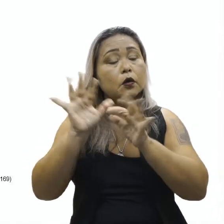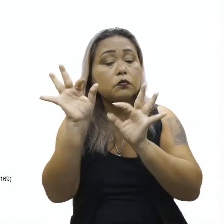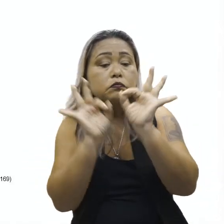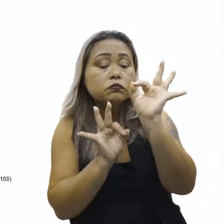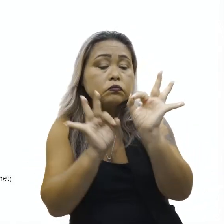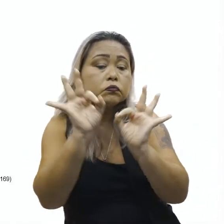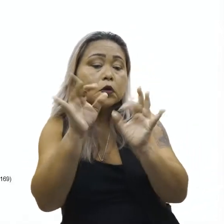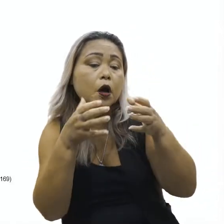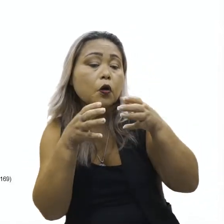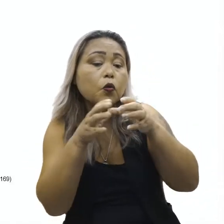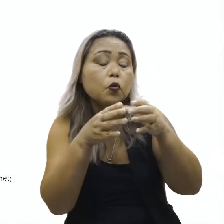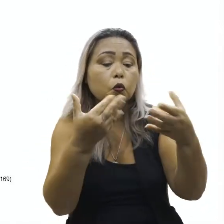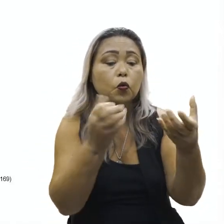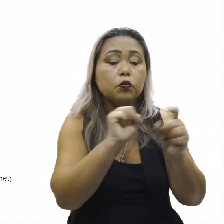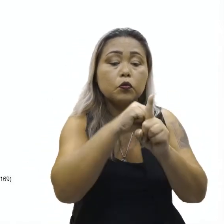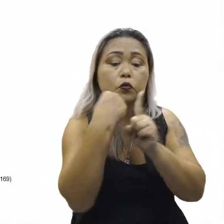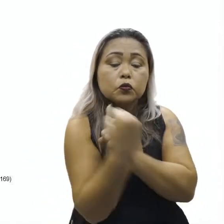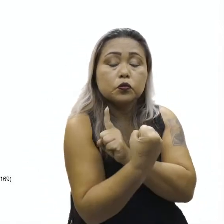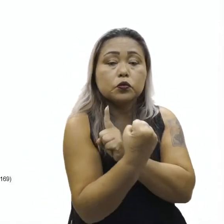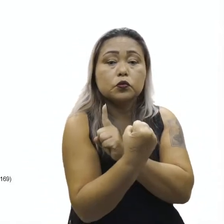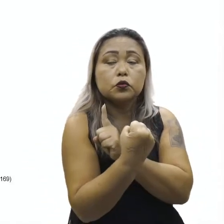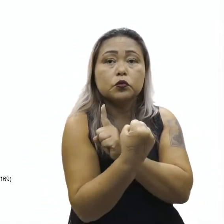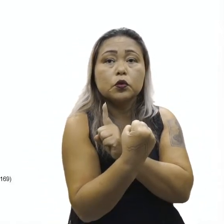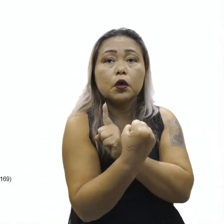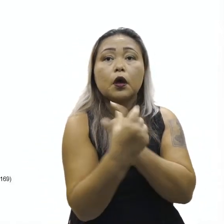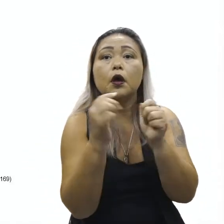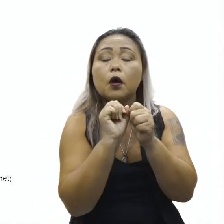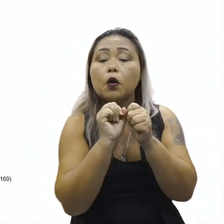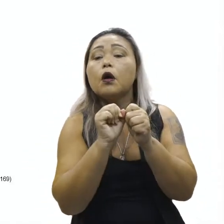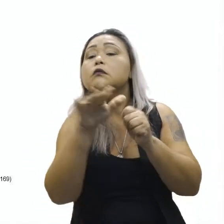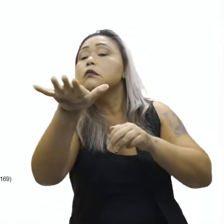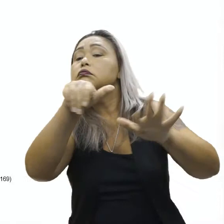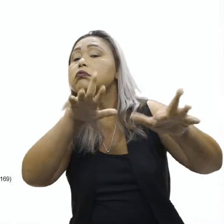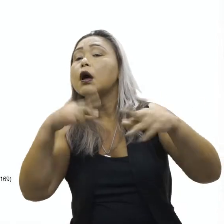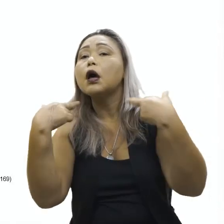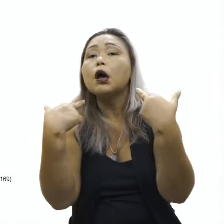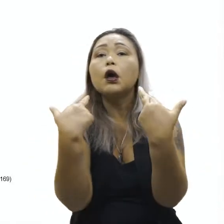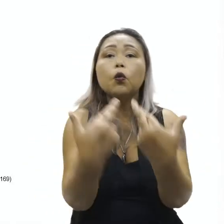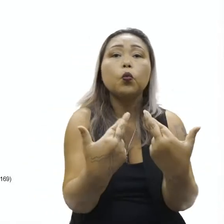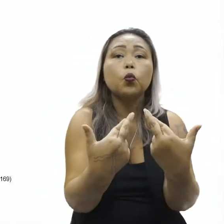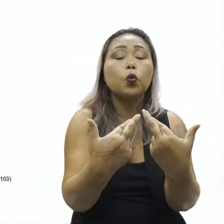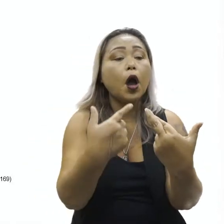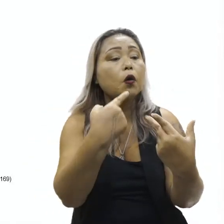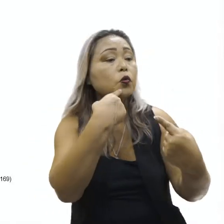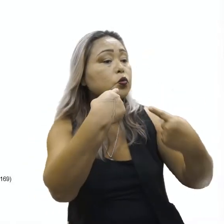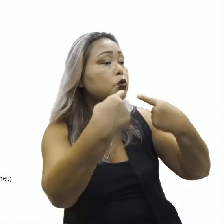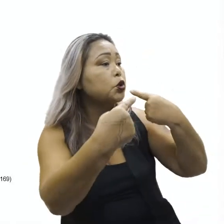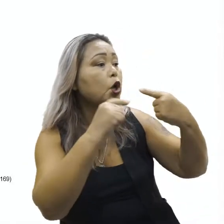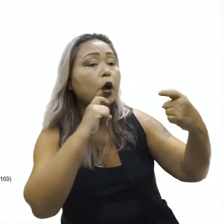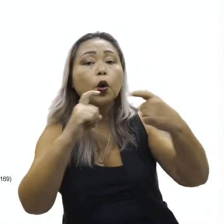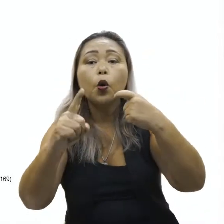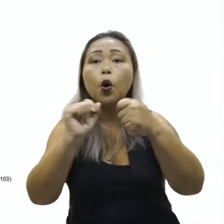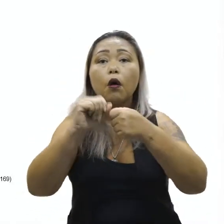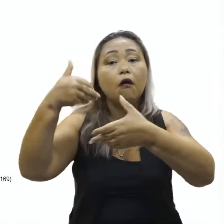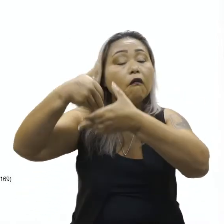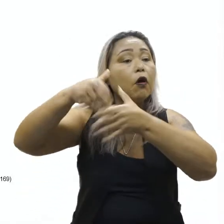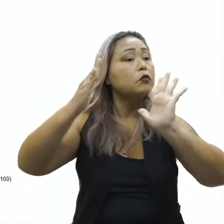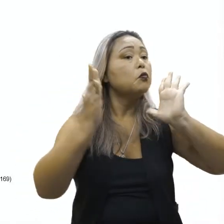grupos sociais em redes por meio de reuniões que discutem e votam